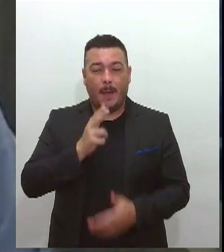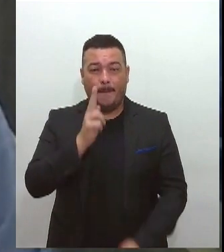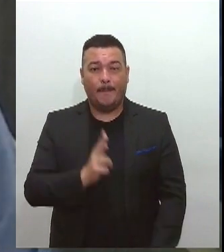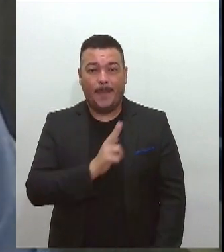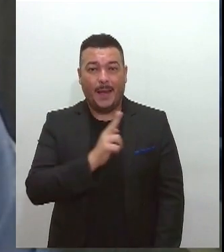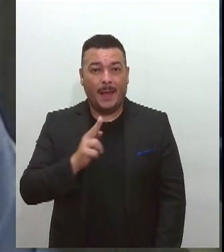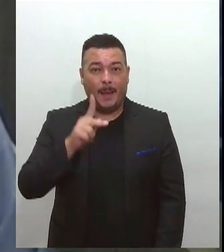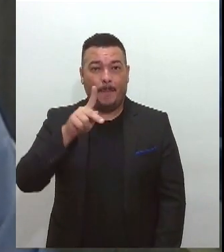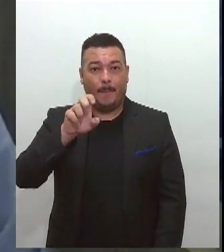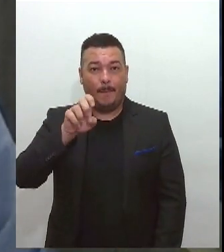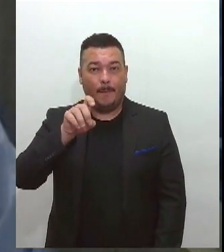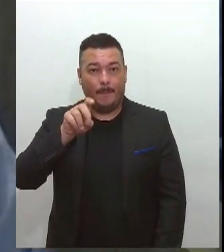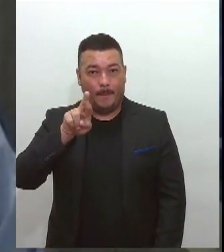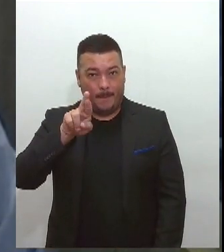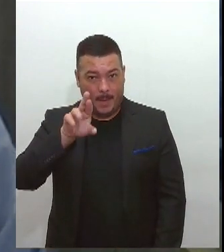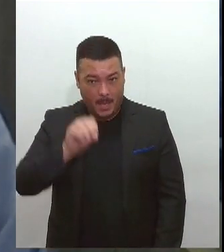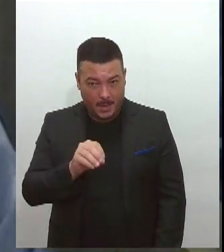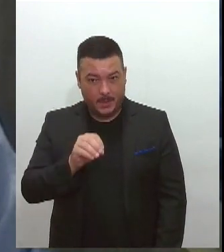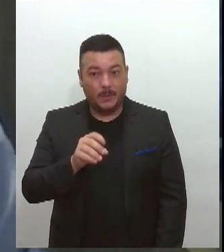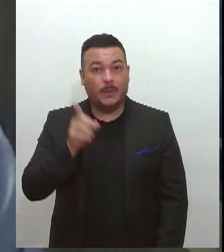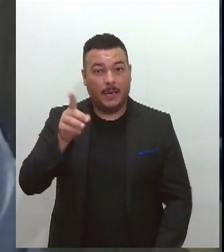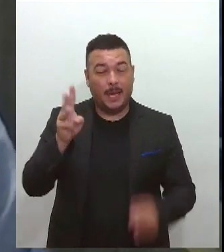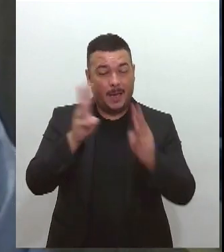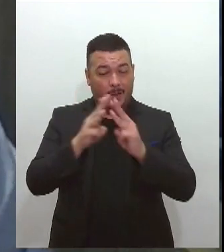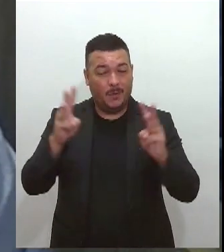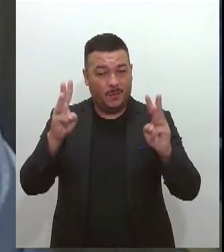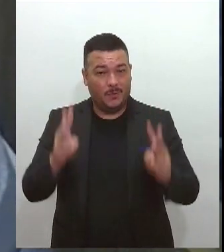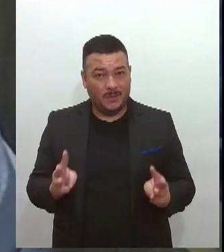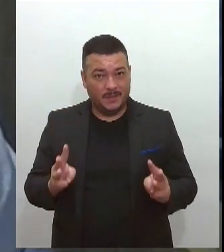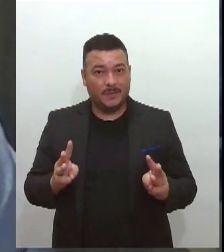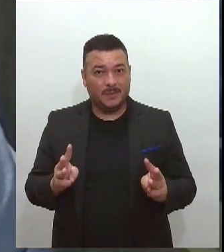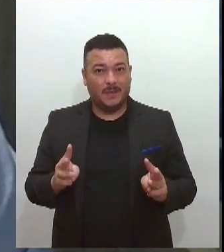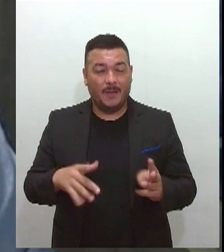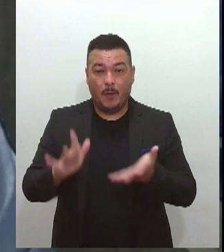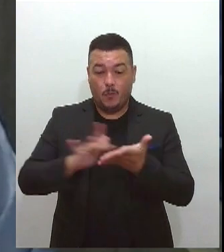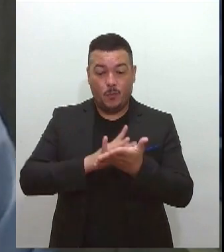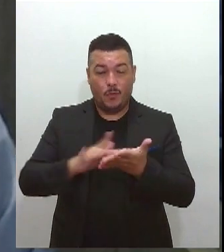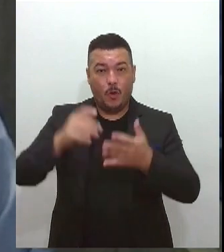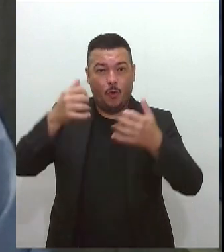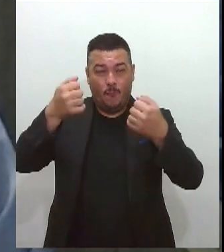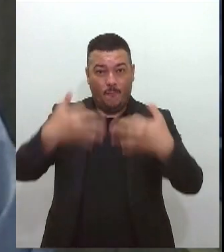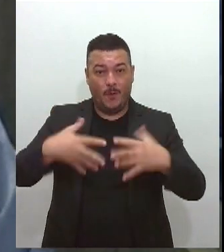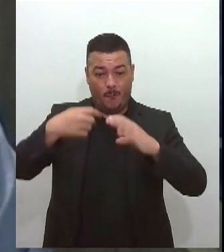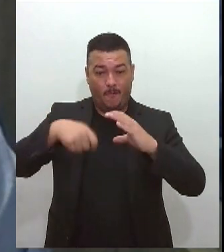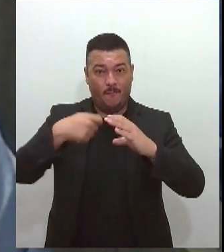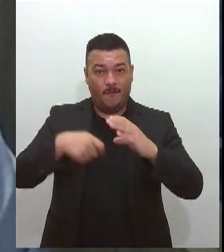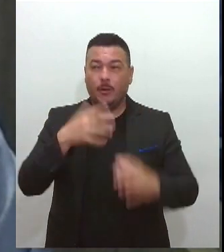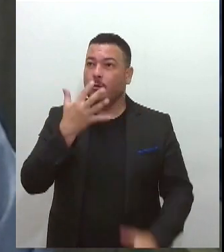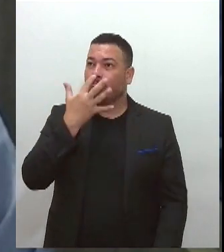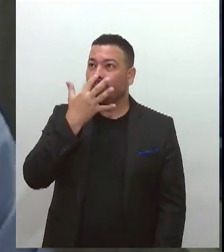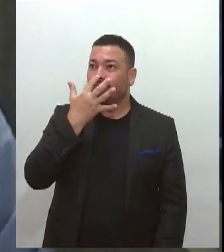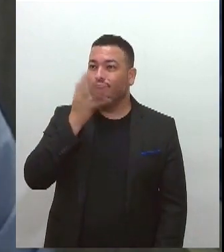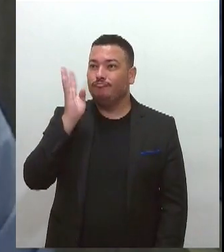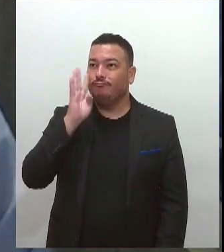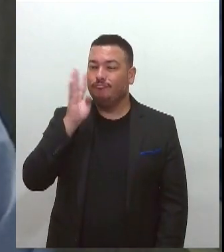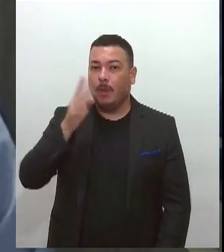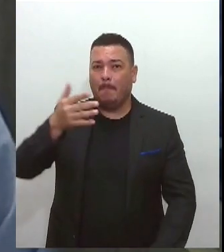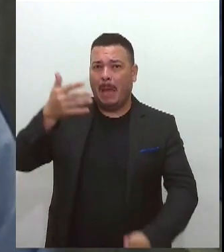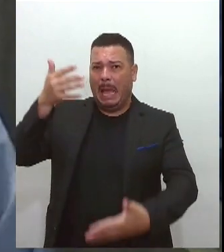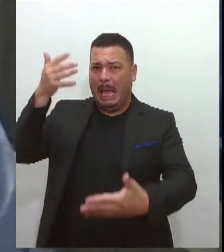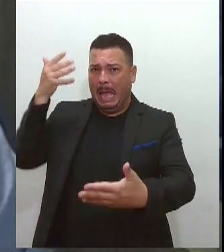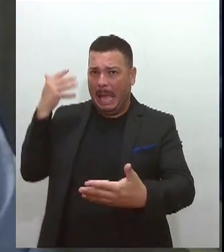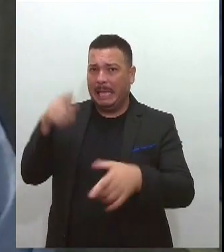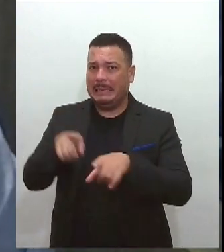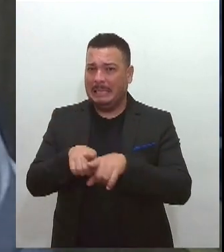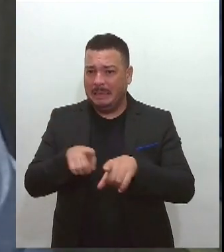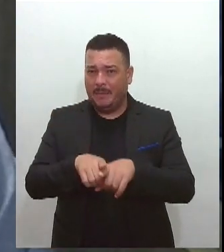museu, né, no Memorial de Sergipe. É bem interativo, então tem um vídeo falando sobre ele, e aí mostrava que ele passava passando de roupa preta,